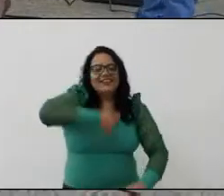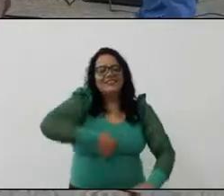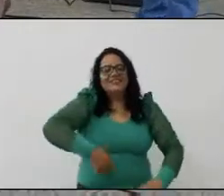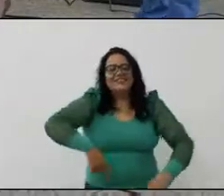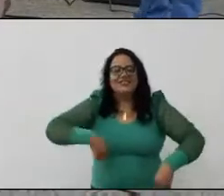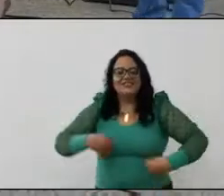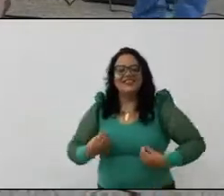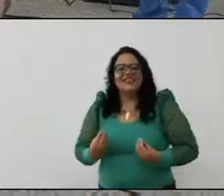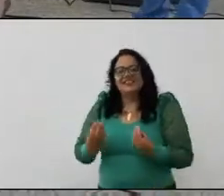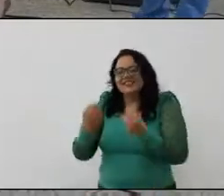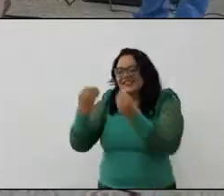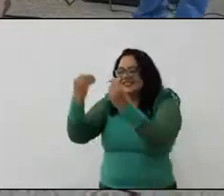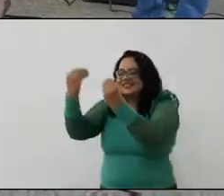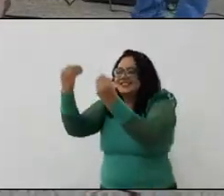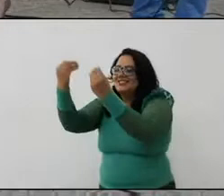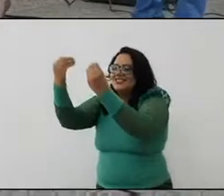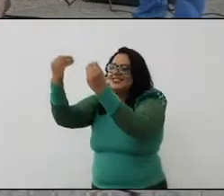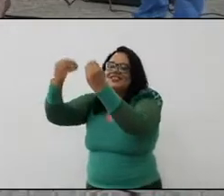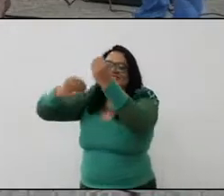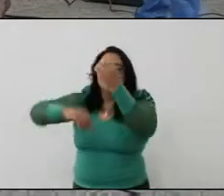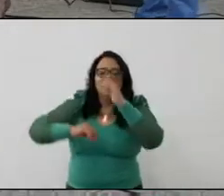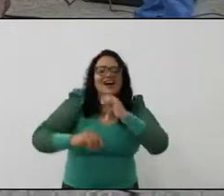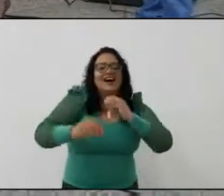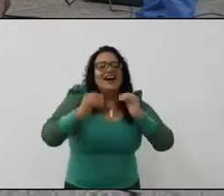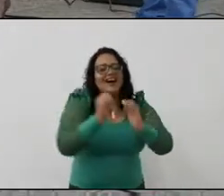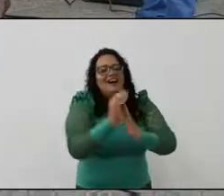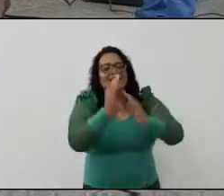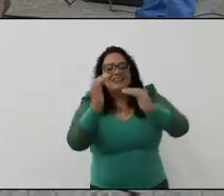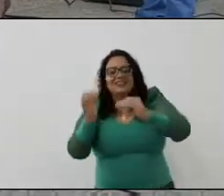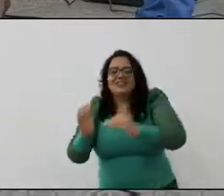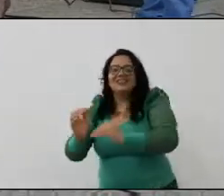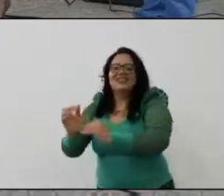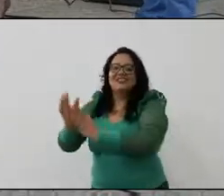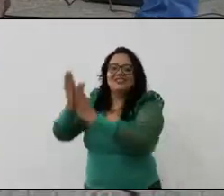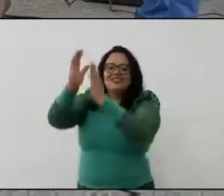Adorador é tudo que eu sou.